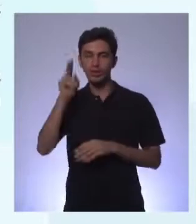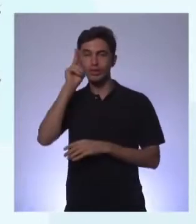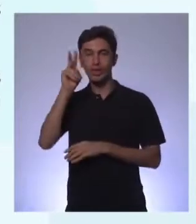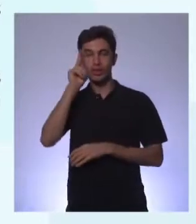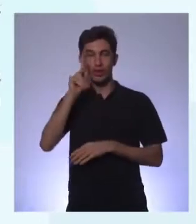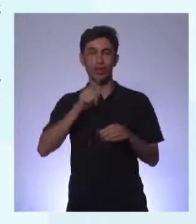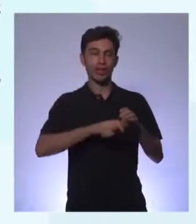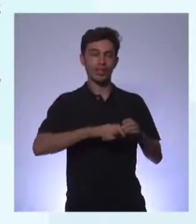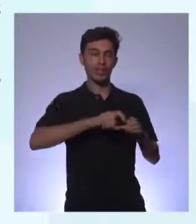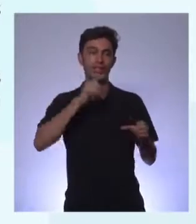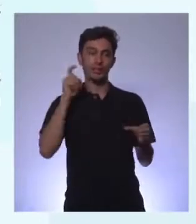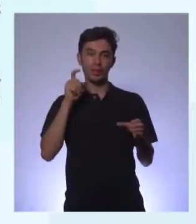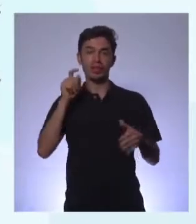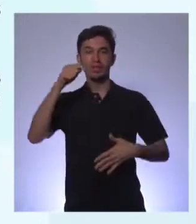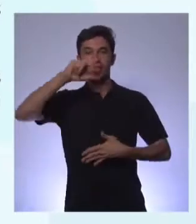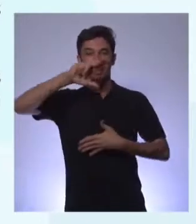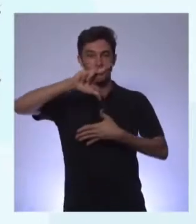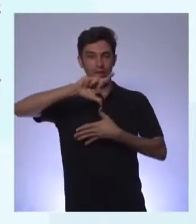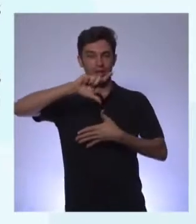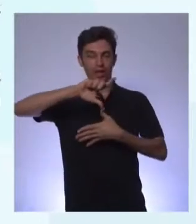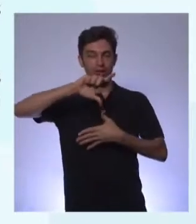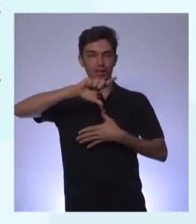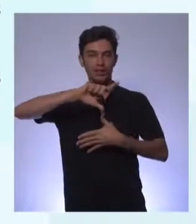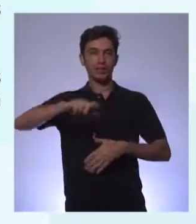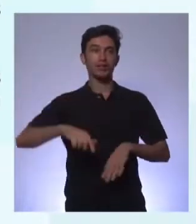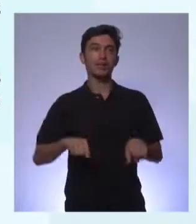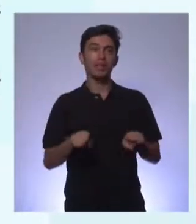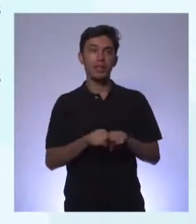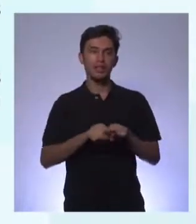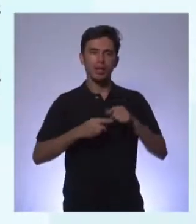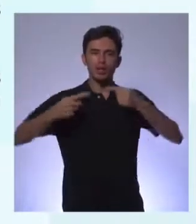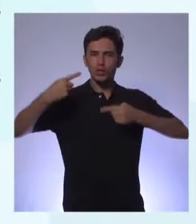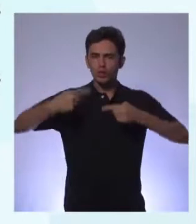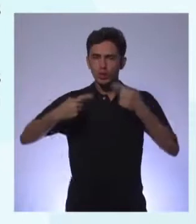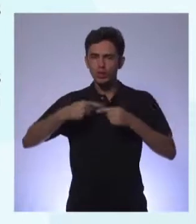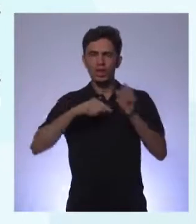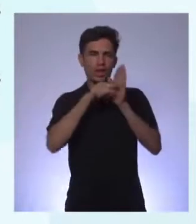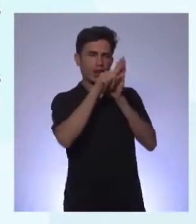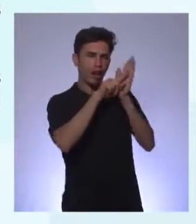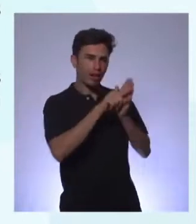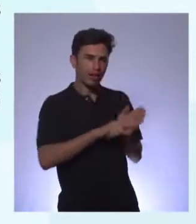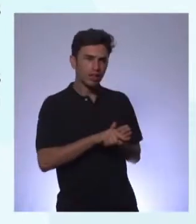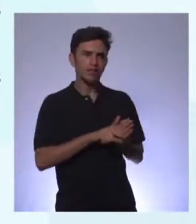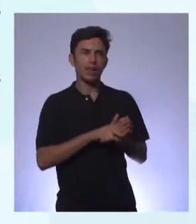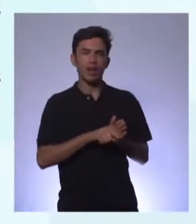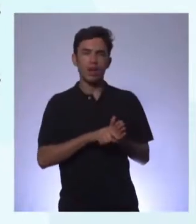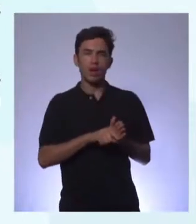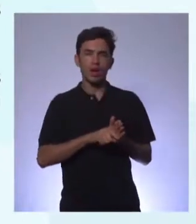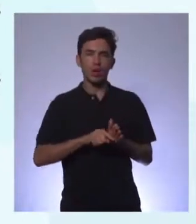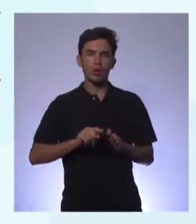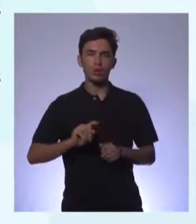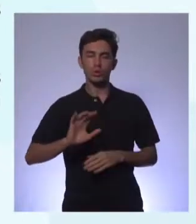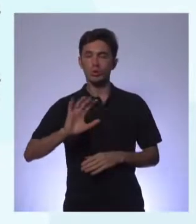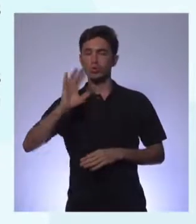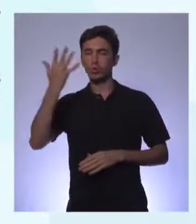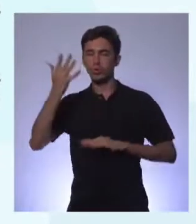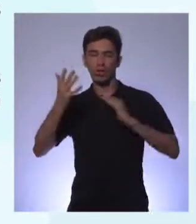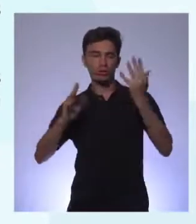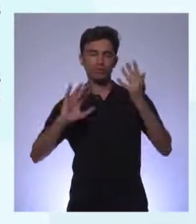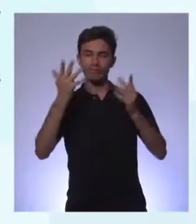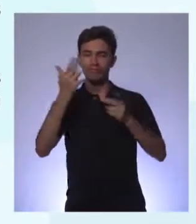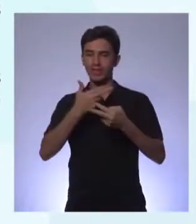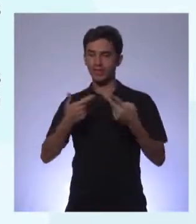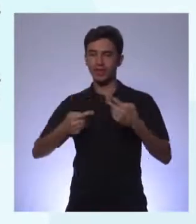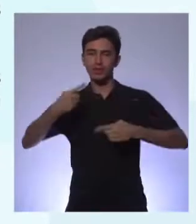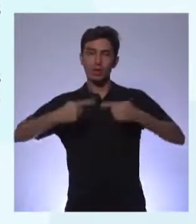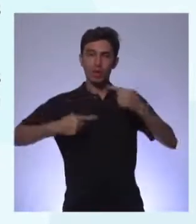das independências na América Latina, discutir e analisar os desdobramentos políticos,